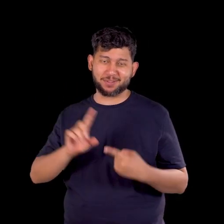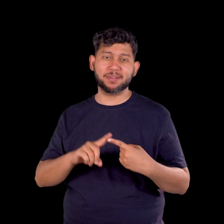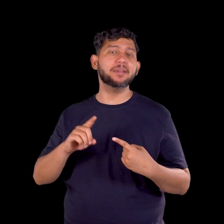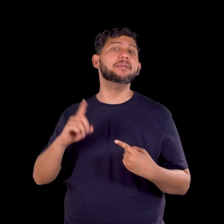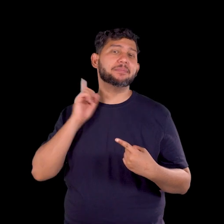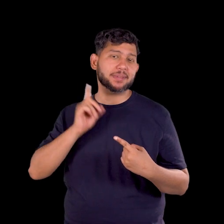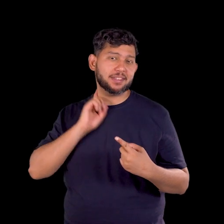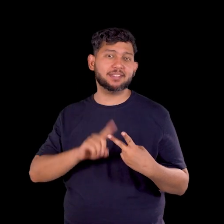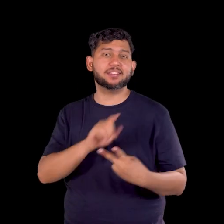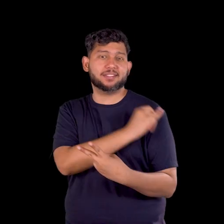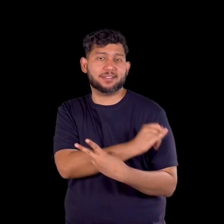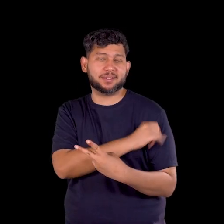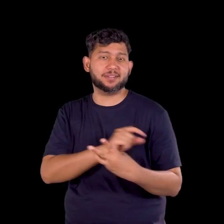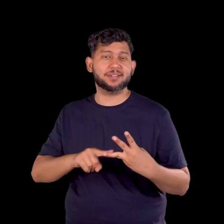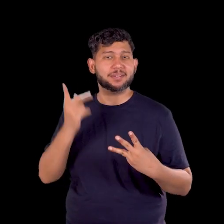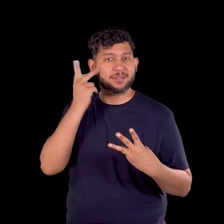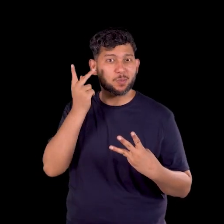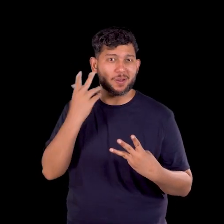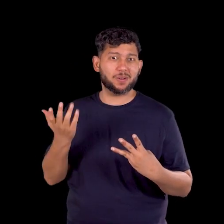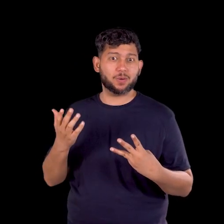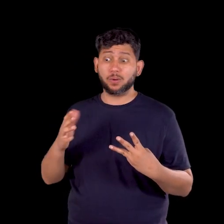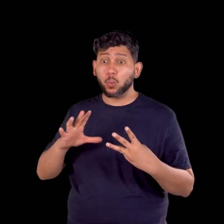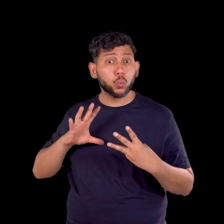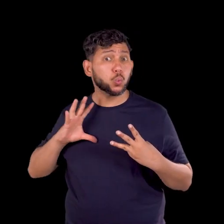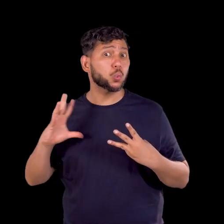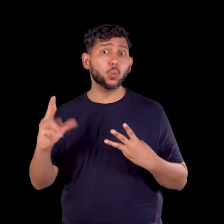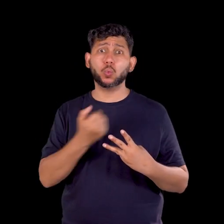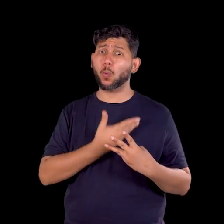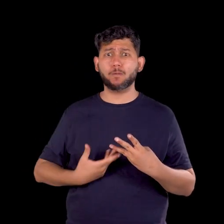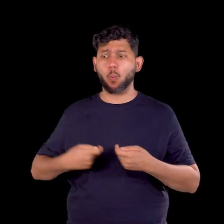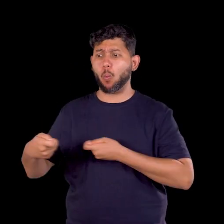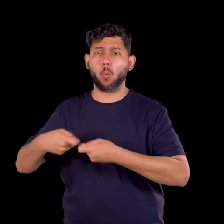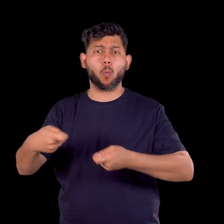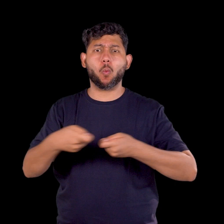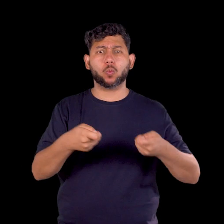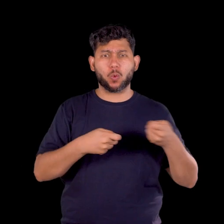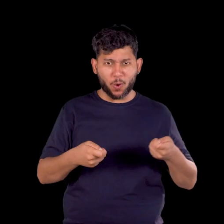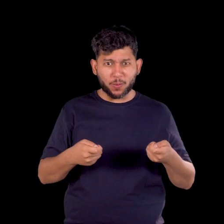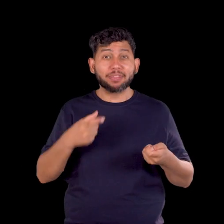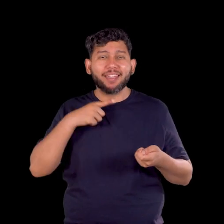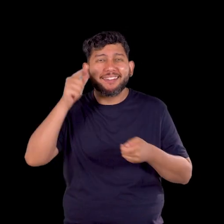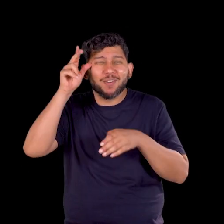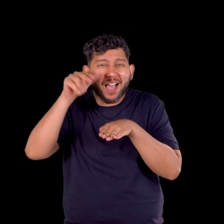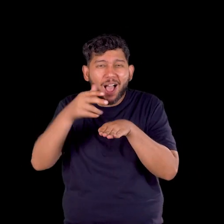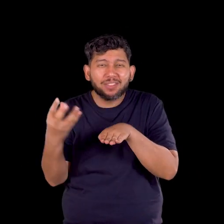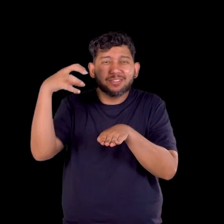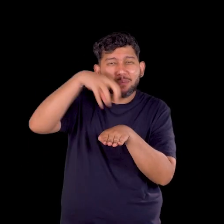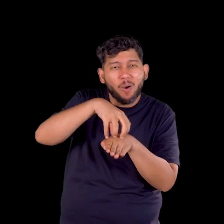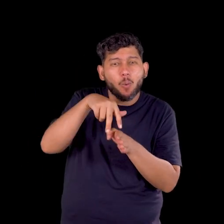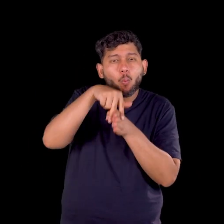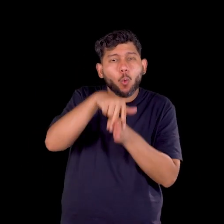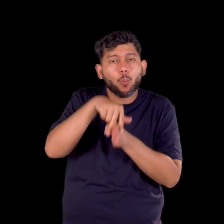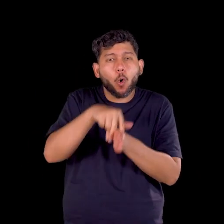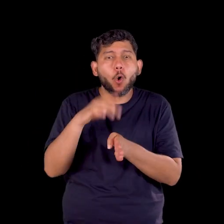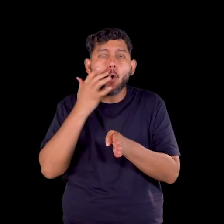Janeiro e São Paulo, onde tudo era absolutamente controlado, com mulas transportando ouro, tendo como destino final